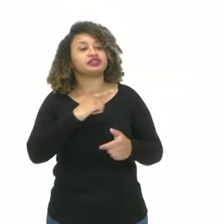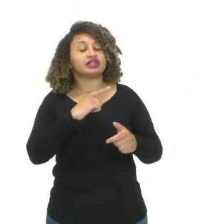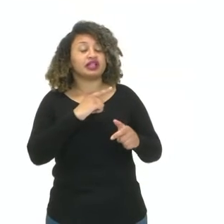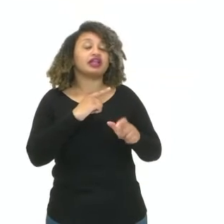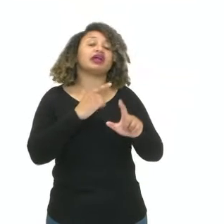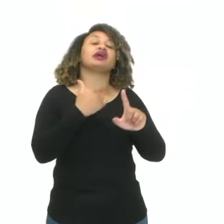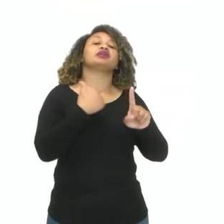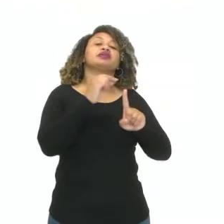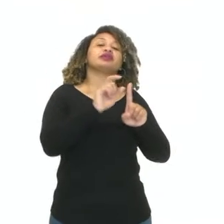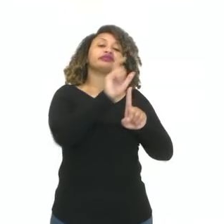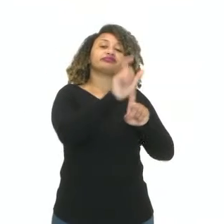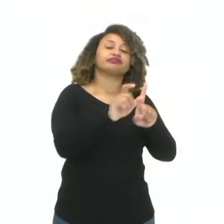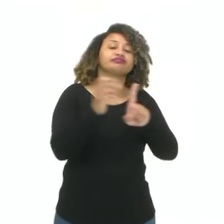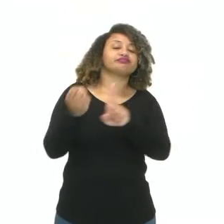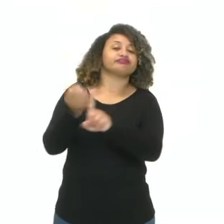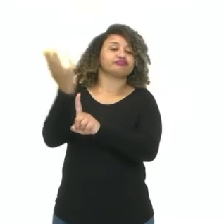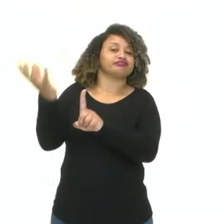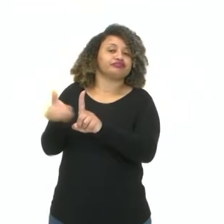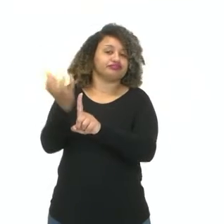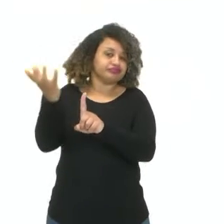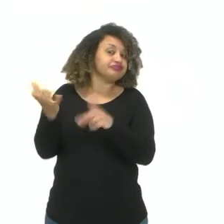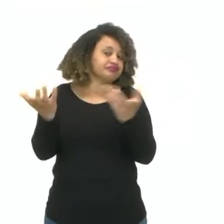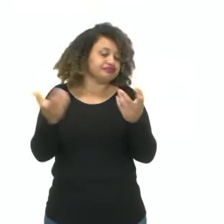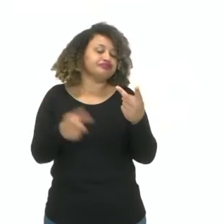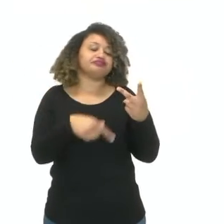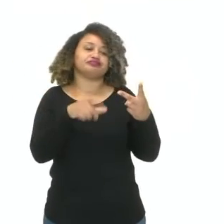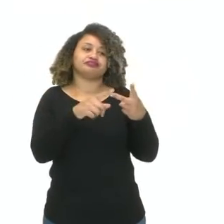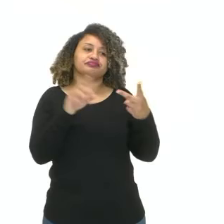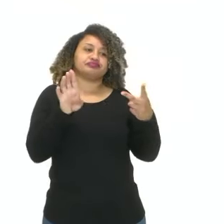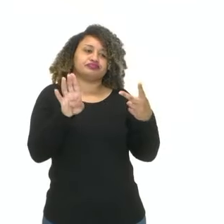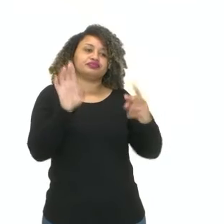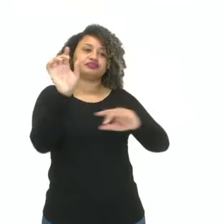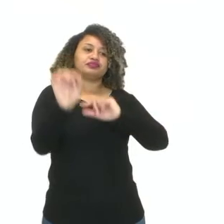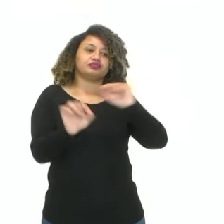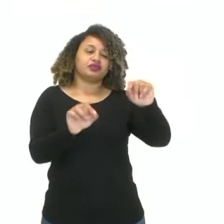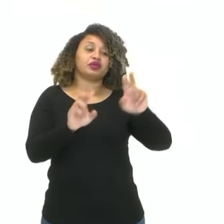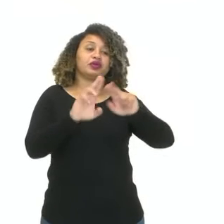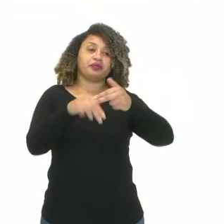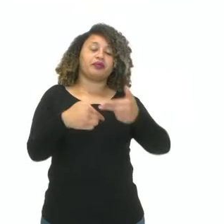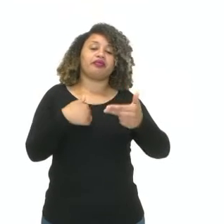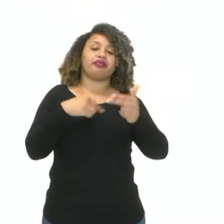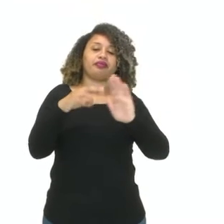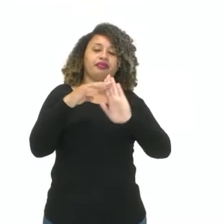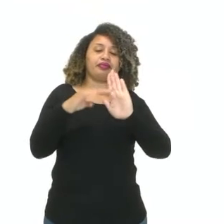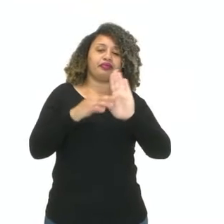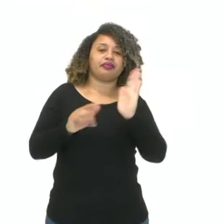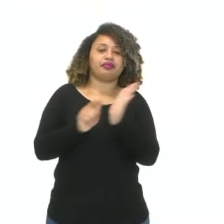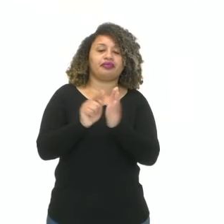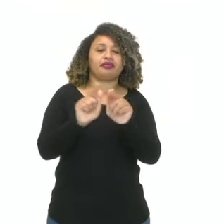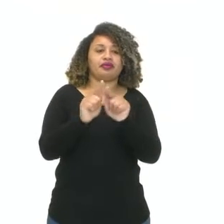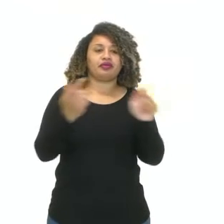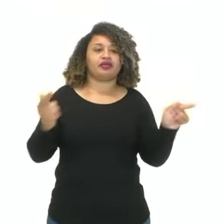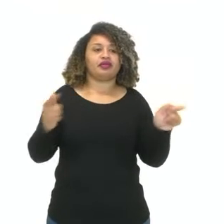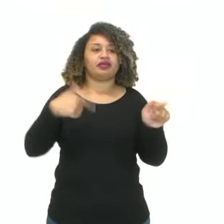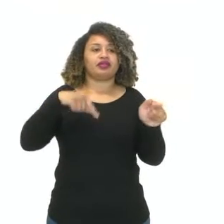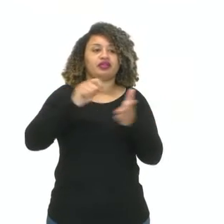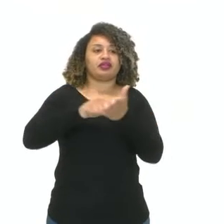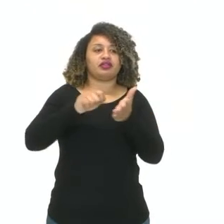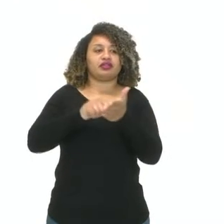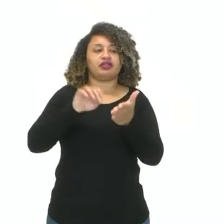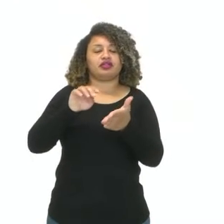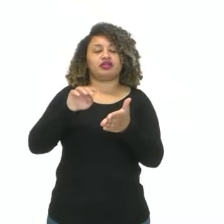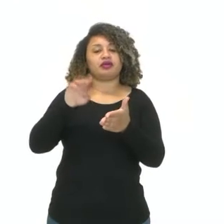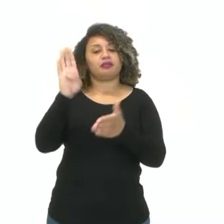verbal e não verbal. Na letra B, pela norma gramatical, escrevemos Brasil com a letra